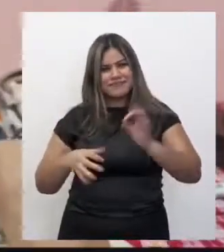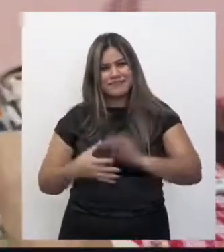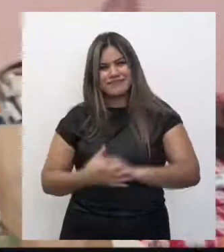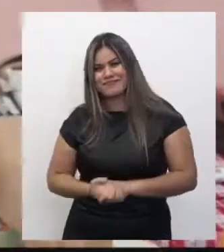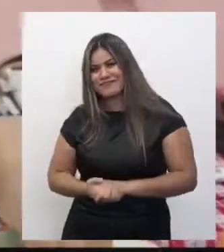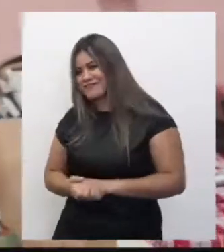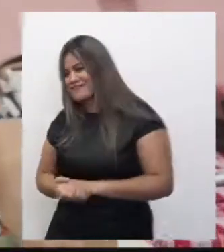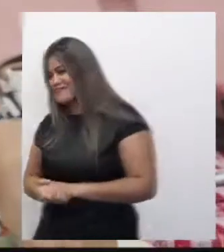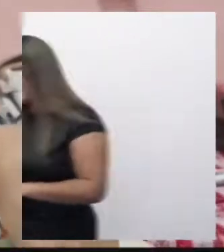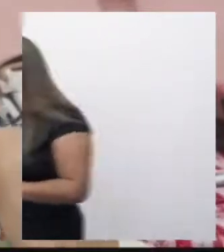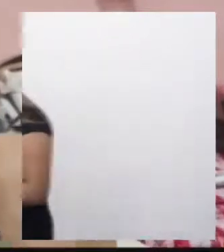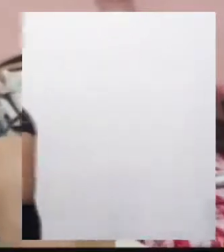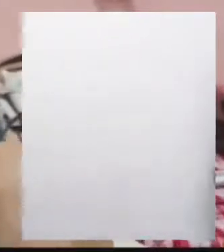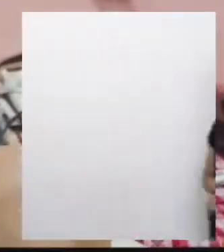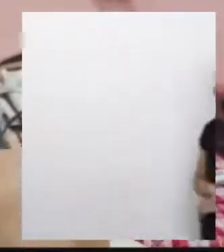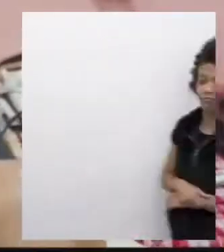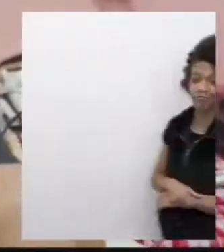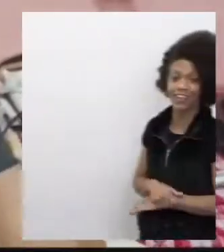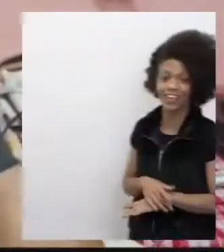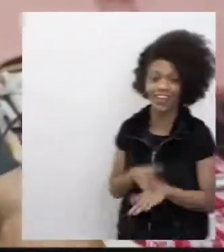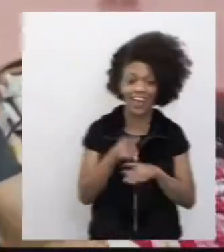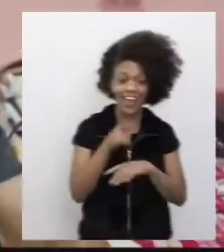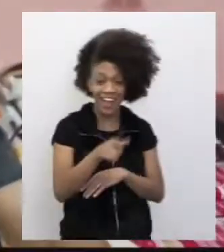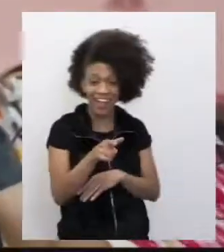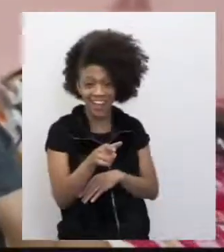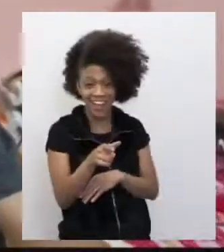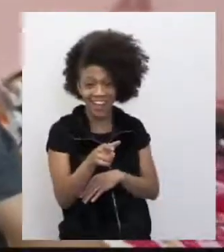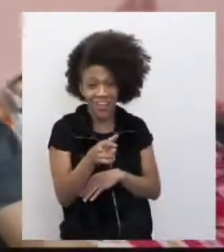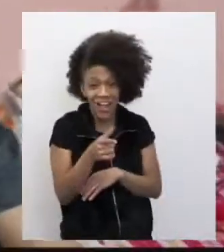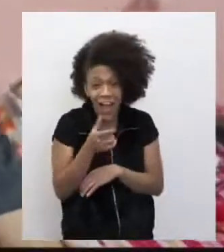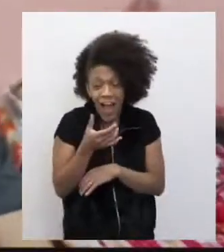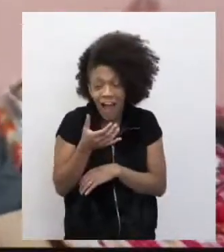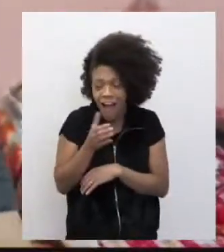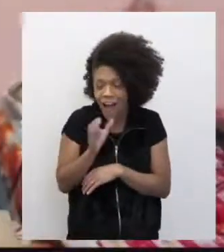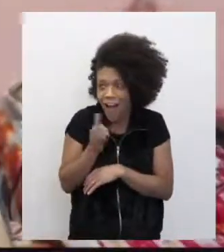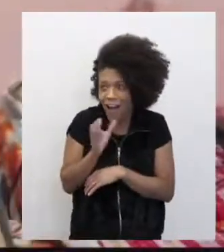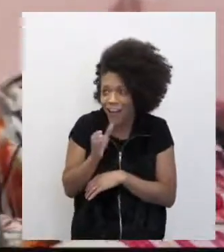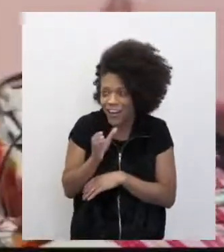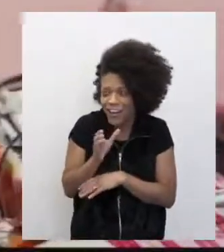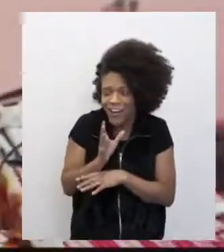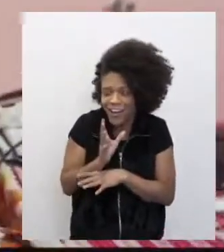Ele ama uma coca, gente, e odeia uma sopa.